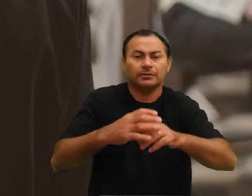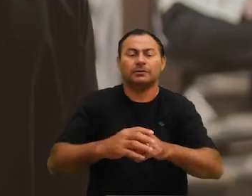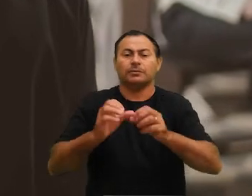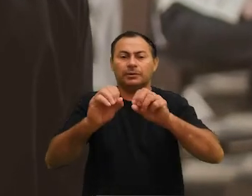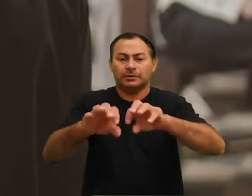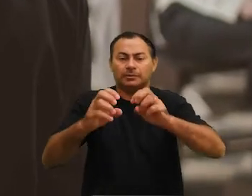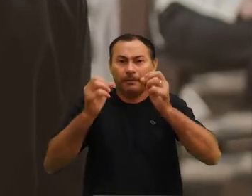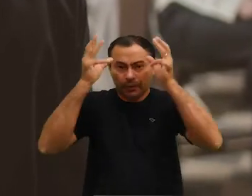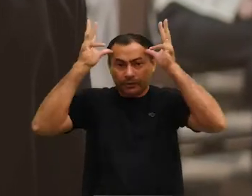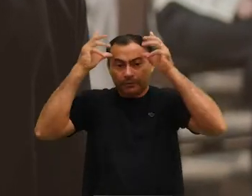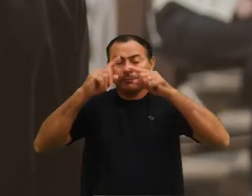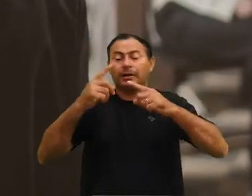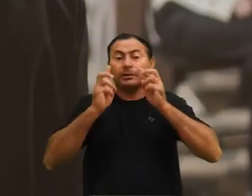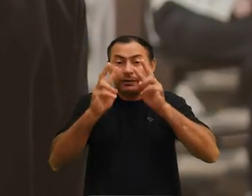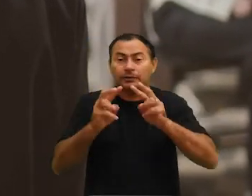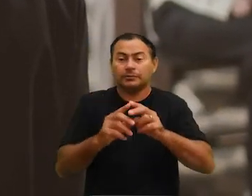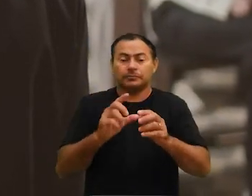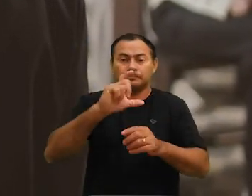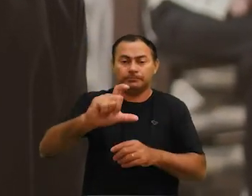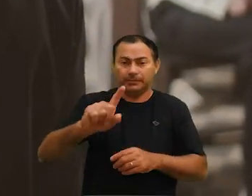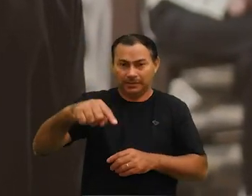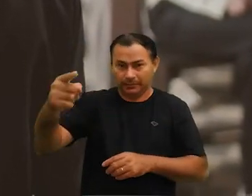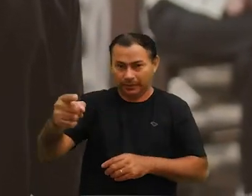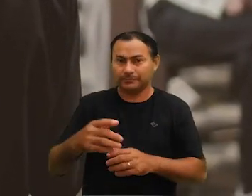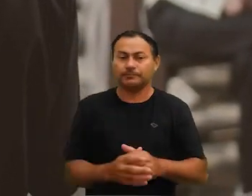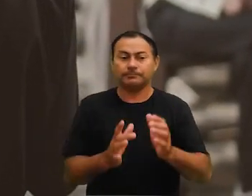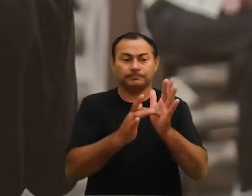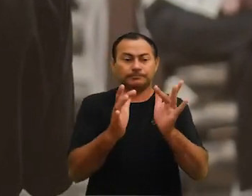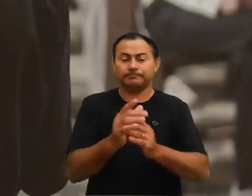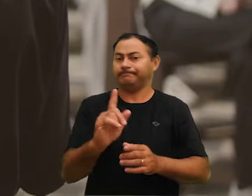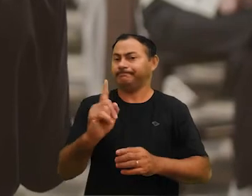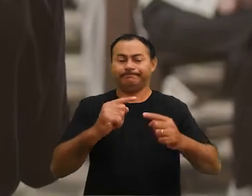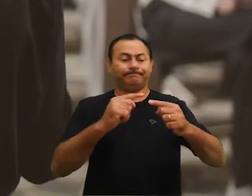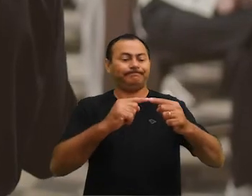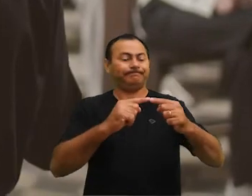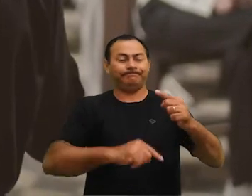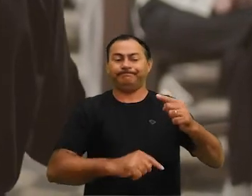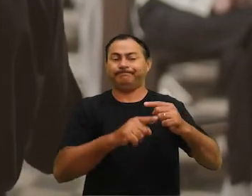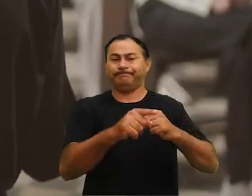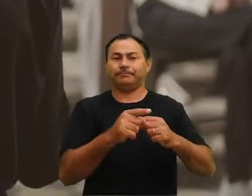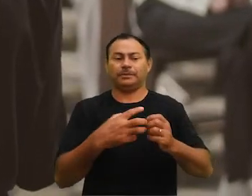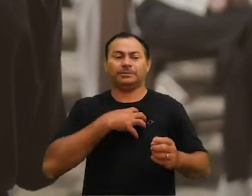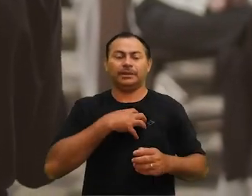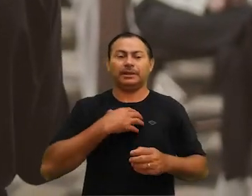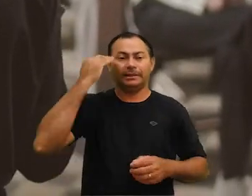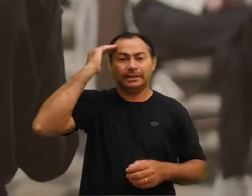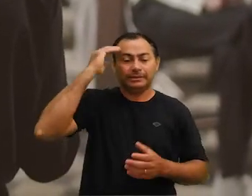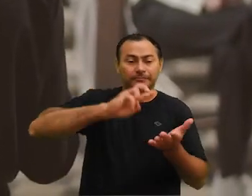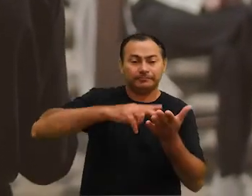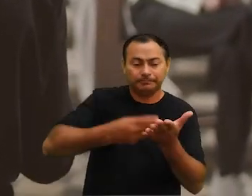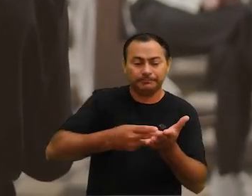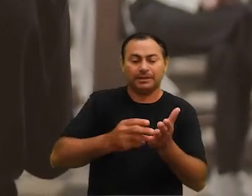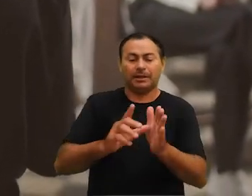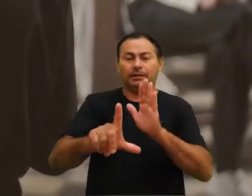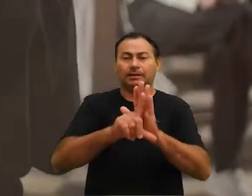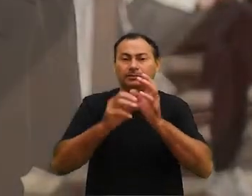ensino de Moisés, mas, conforme veremos nos parágrafos a seguir, Jesus não concordava com a maneira como eles interpretavam a